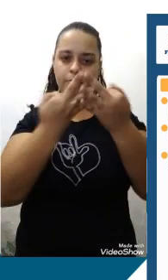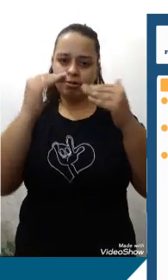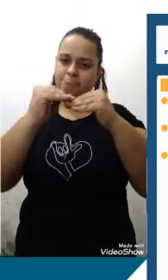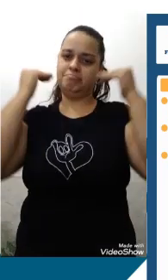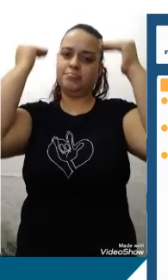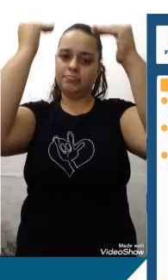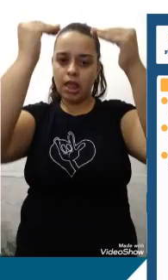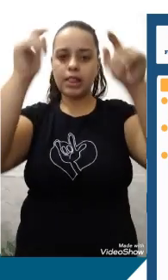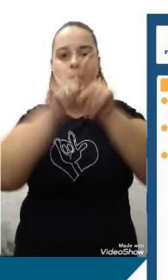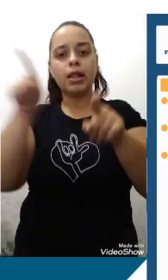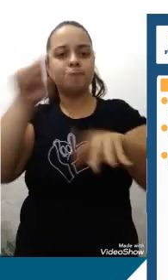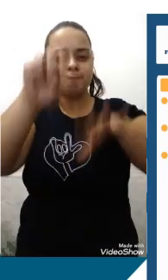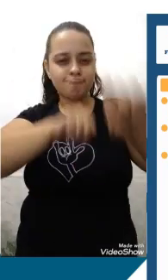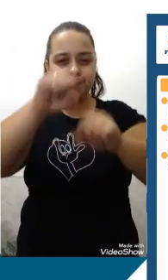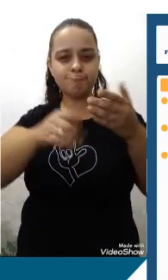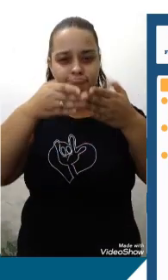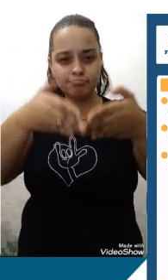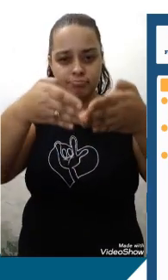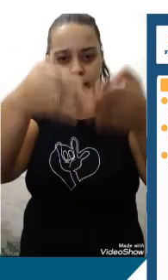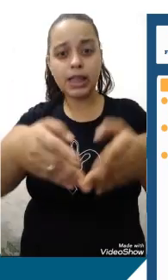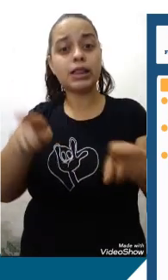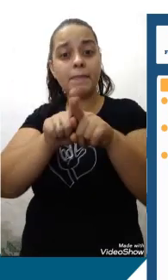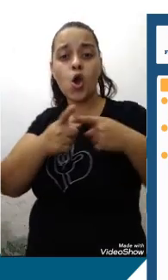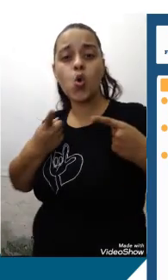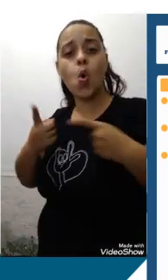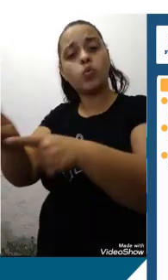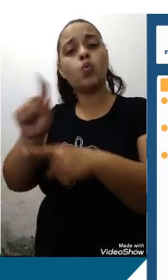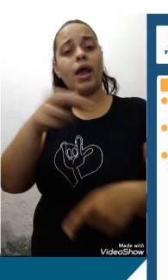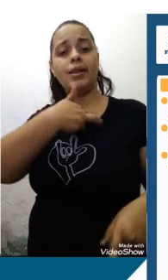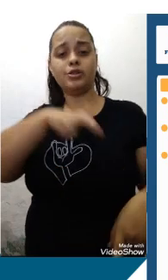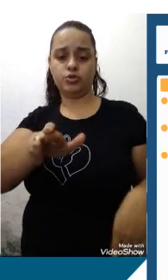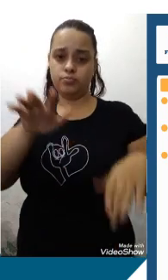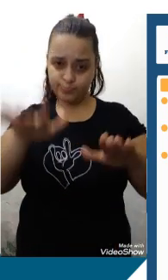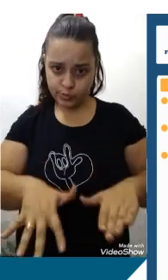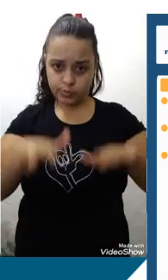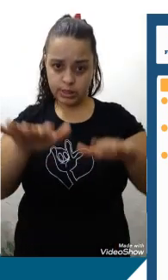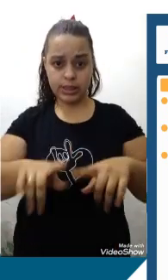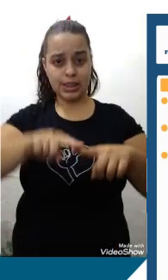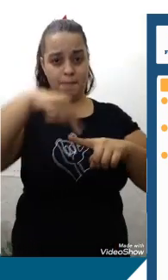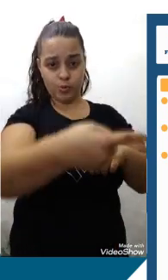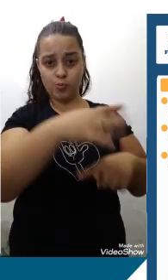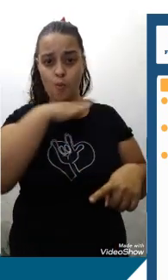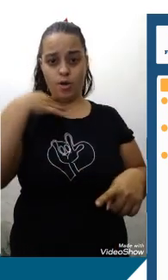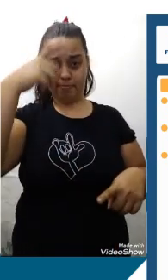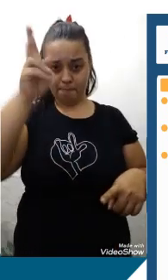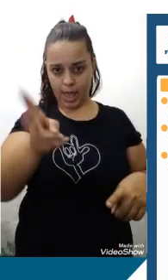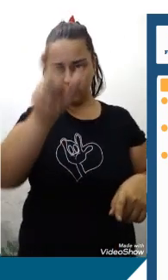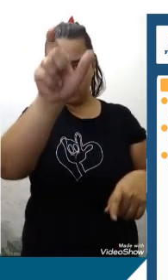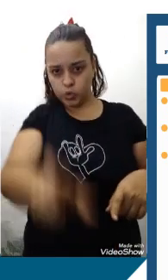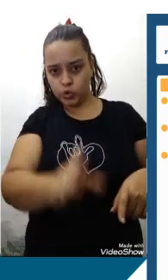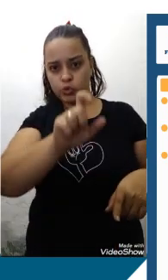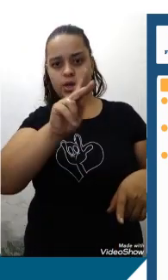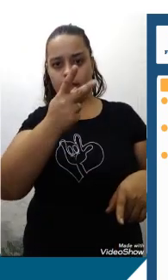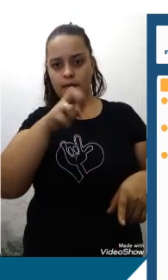estimulou constantemente a exploração marítima e a luta contra os muçulmanos. Após a morte de Dom Henrique, é primeiro pelas